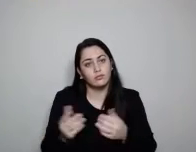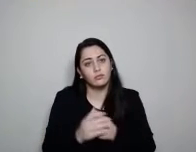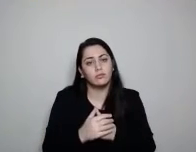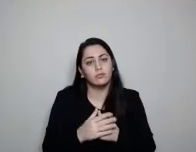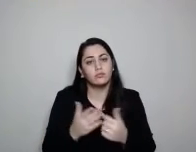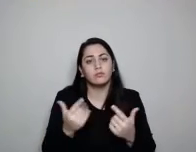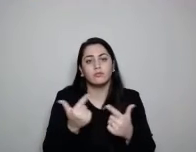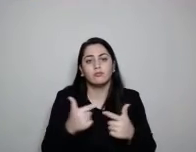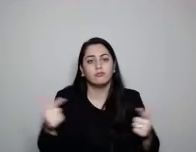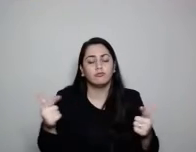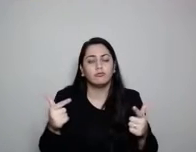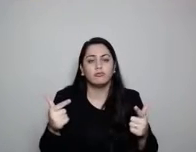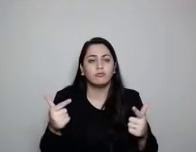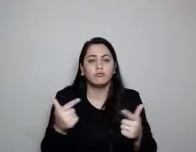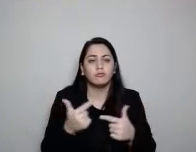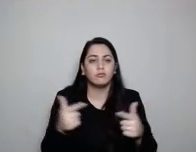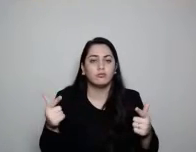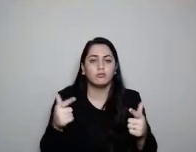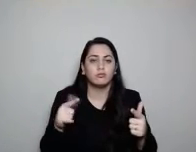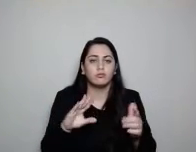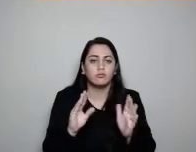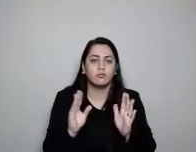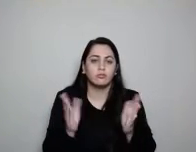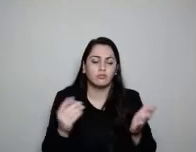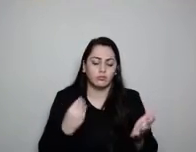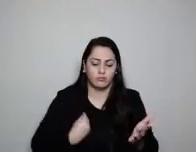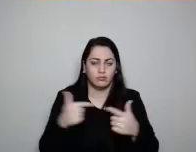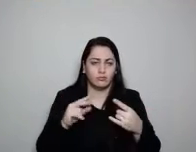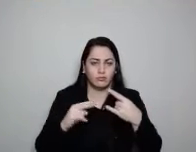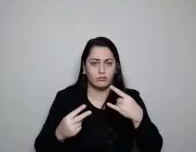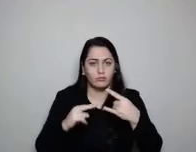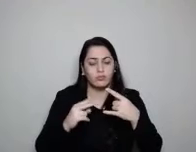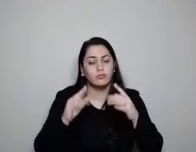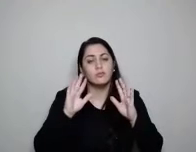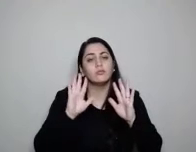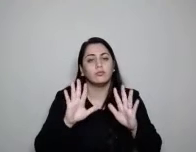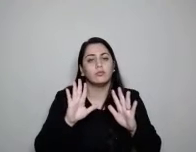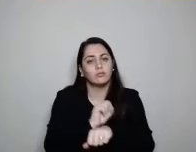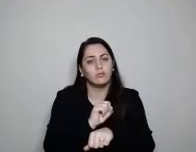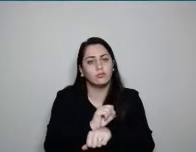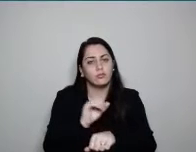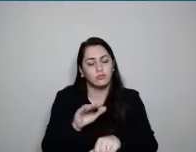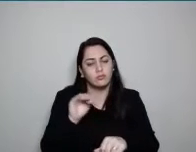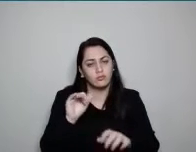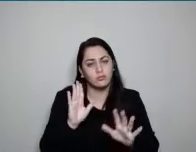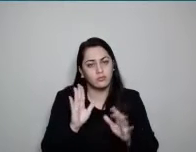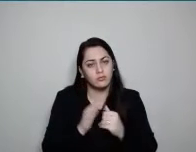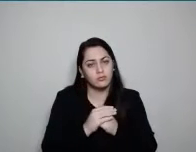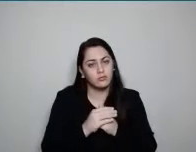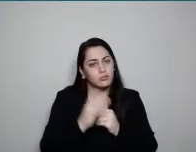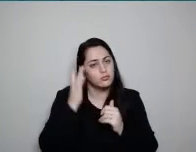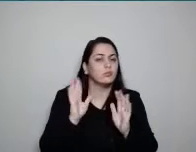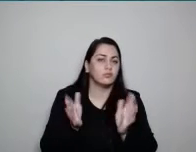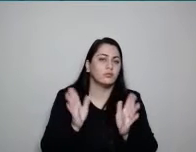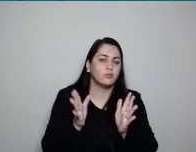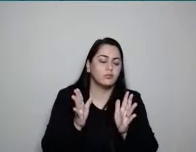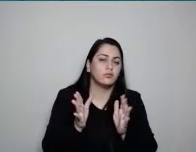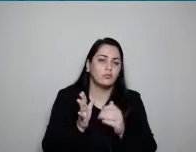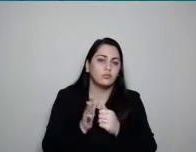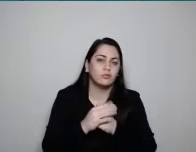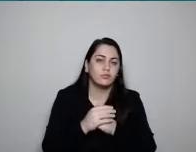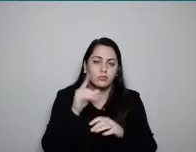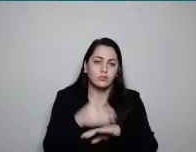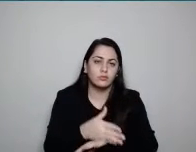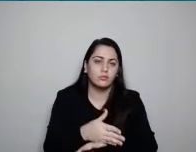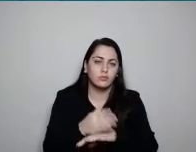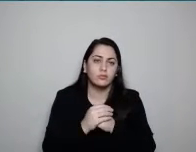aguardando o chamado deles. Eu penso que ele já está aí na escuta. Ele vai ficar aqui em suspense, eu vou pular isso, né? Aguardar que essa